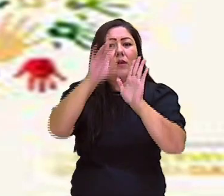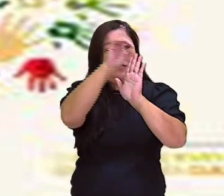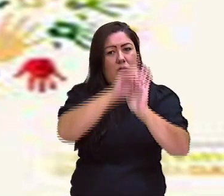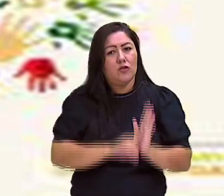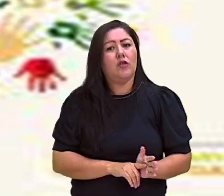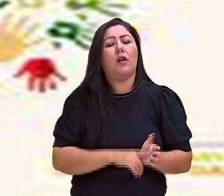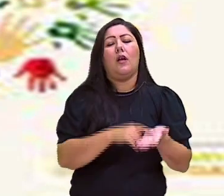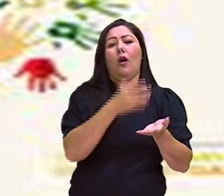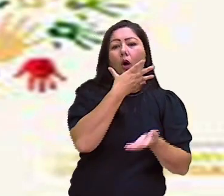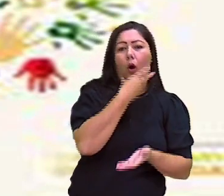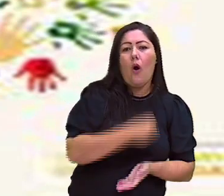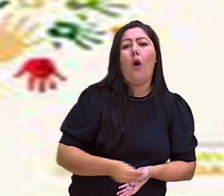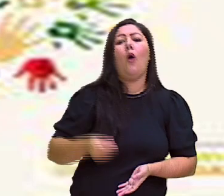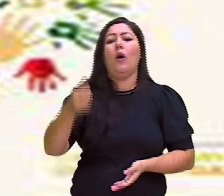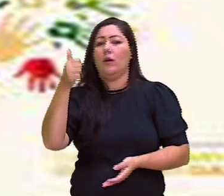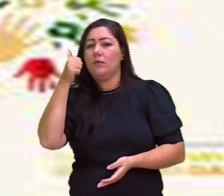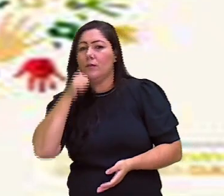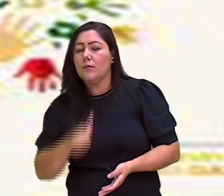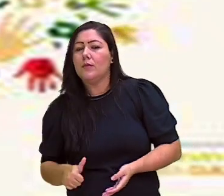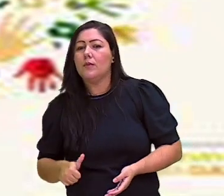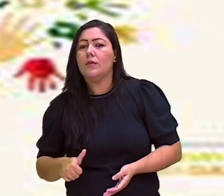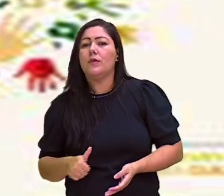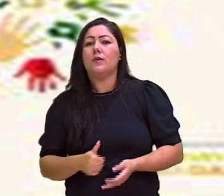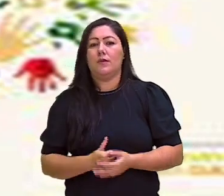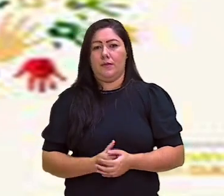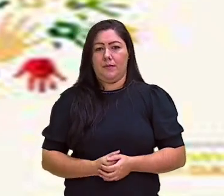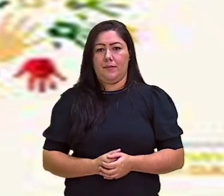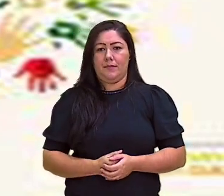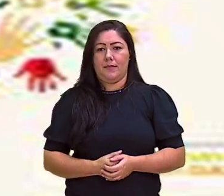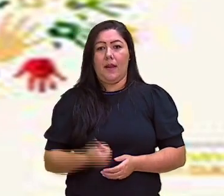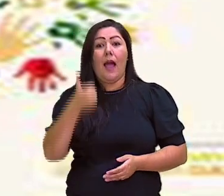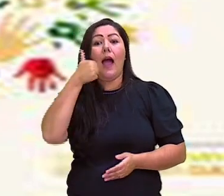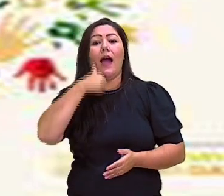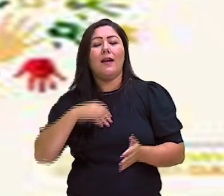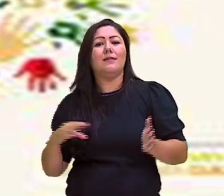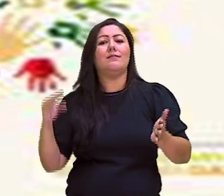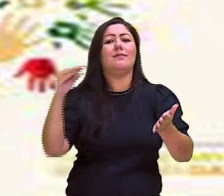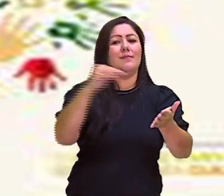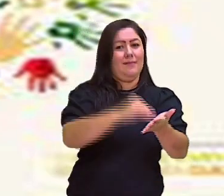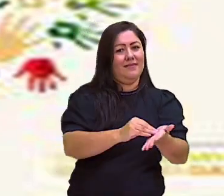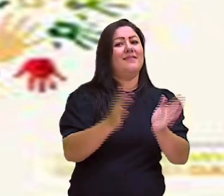da mulher, olha a importância. A mulher aparece